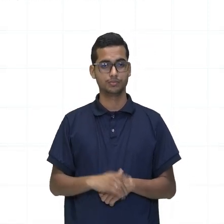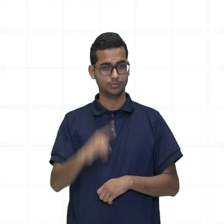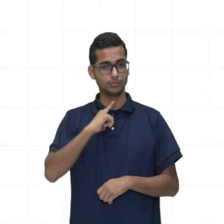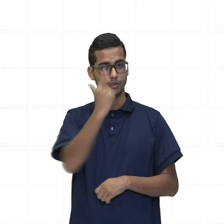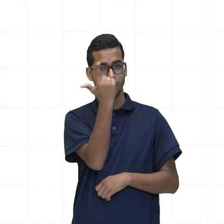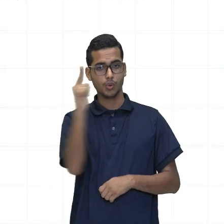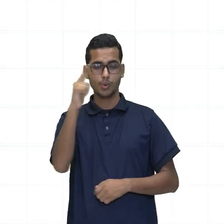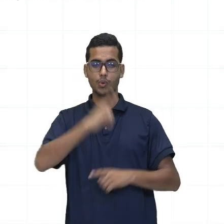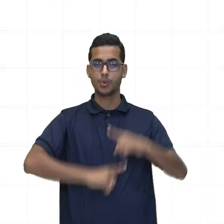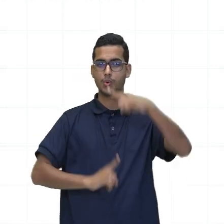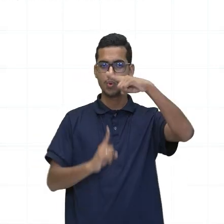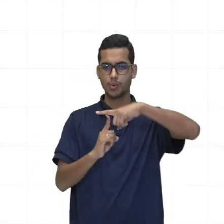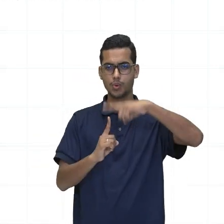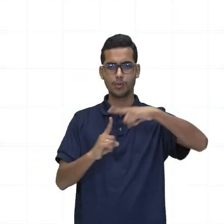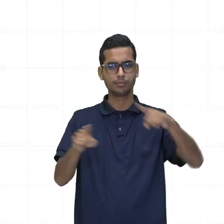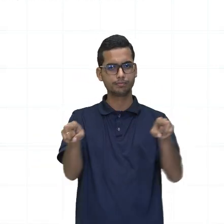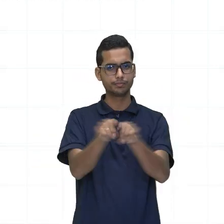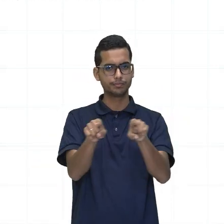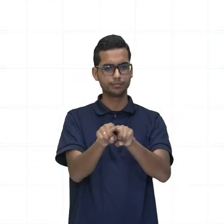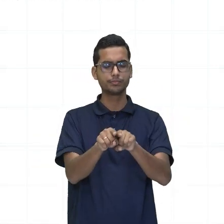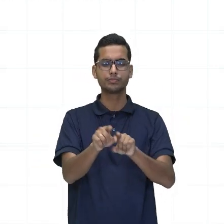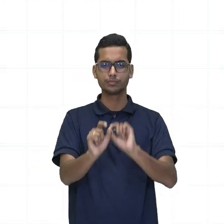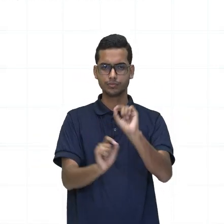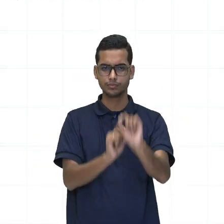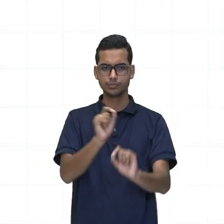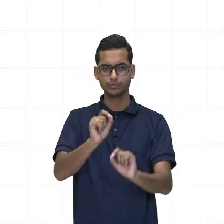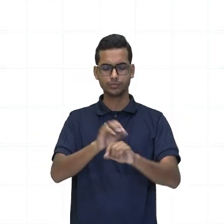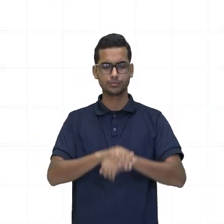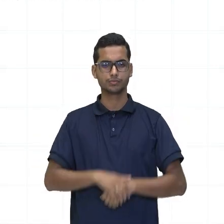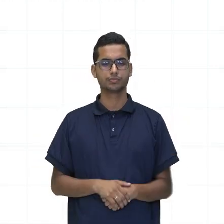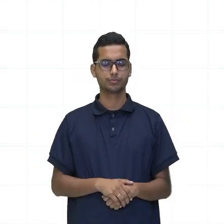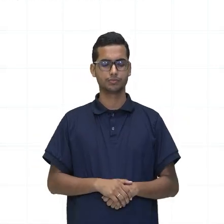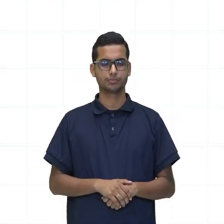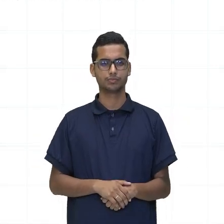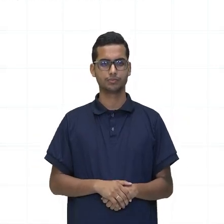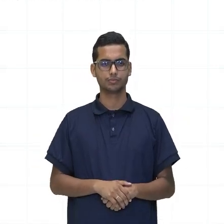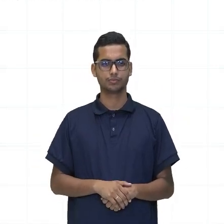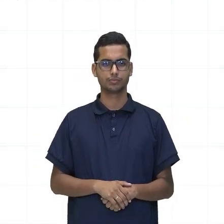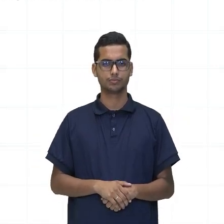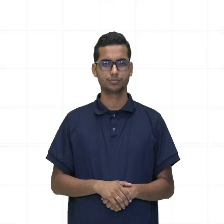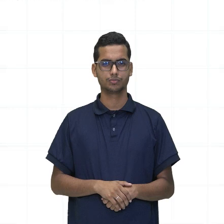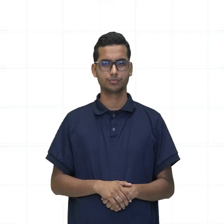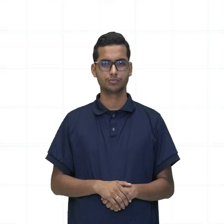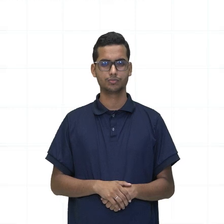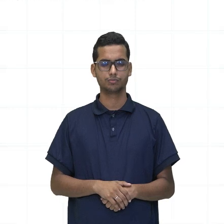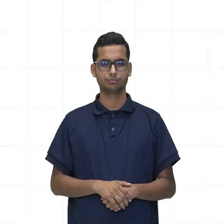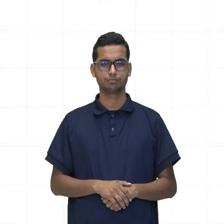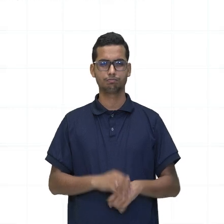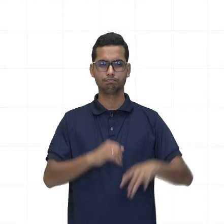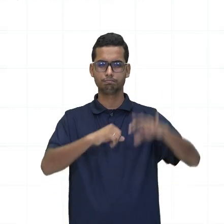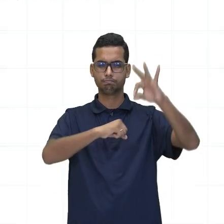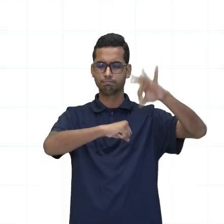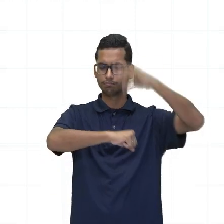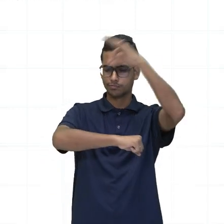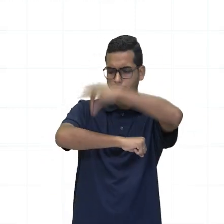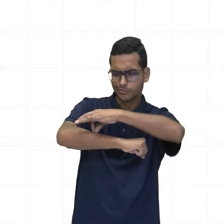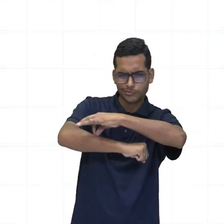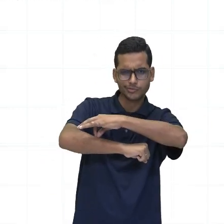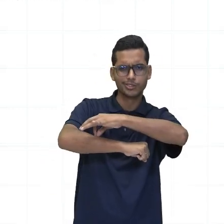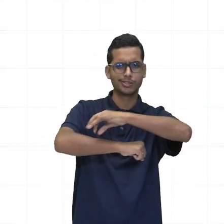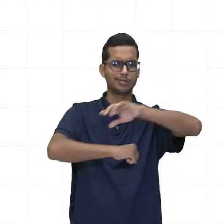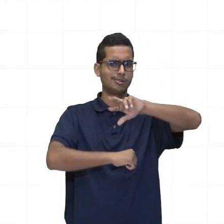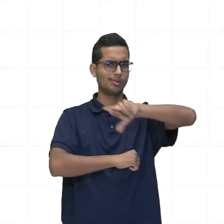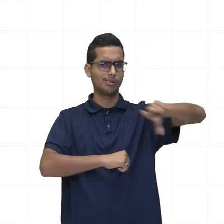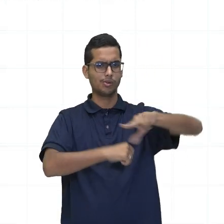de artrópodes, né, que podem transmitir doenças, mas não são exatamente mosquitos. A gente percebe que existem ainda